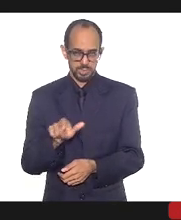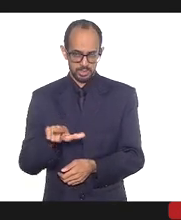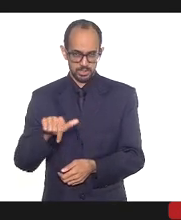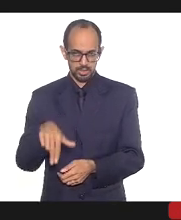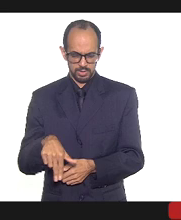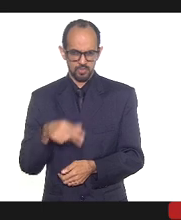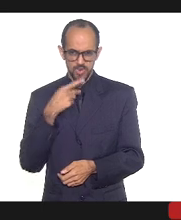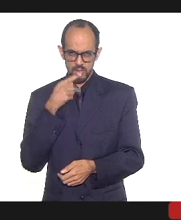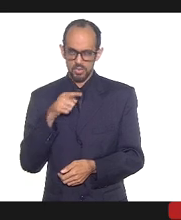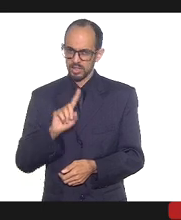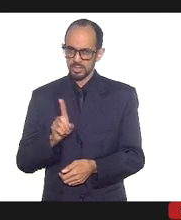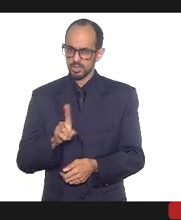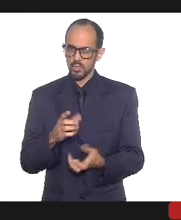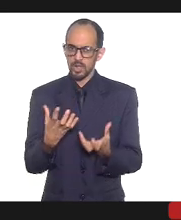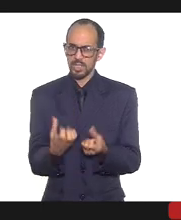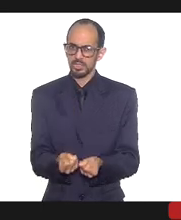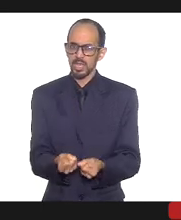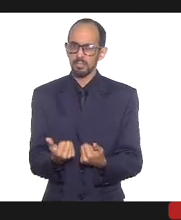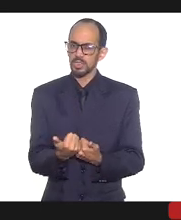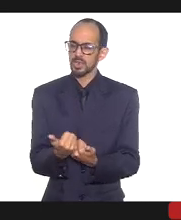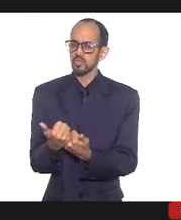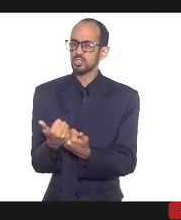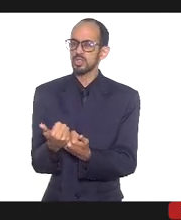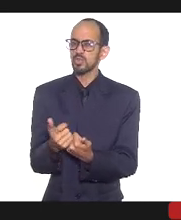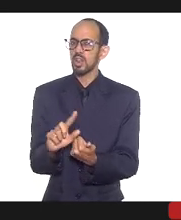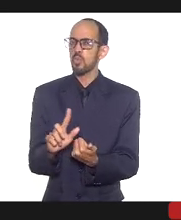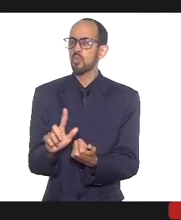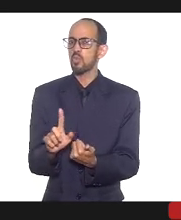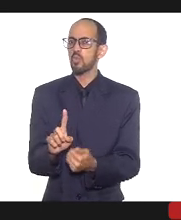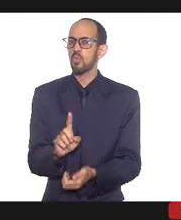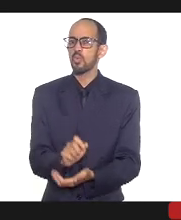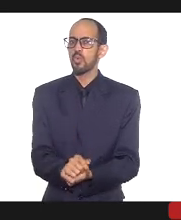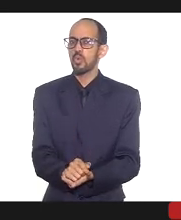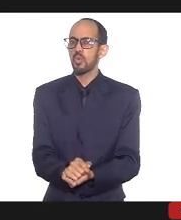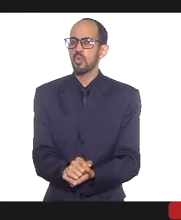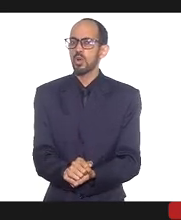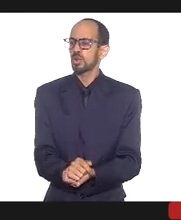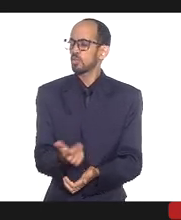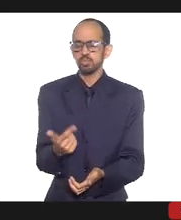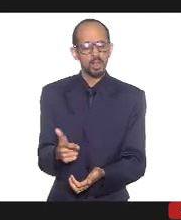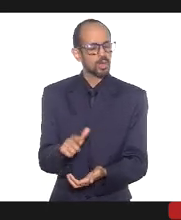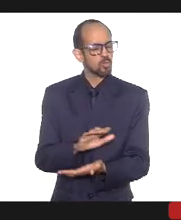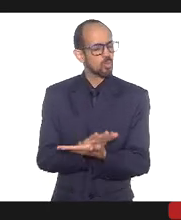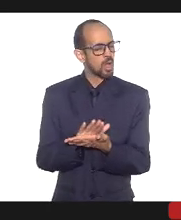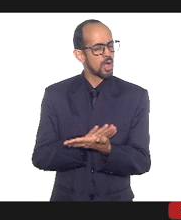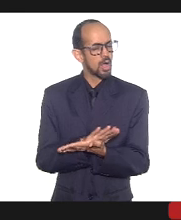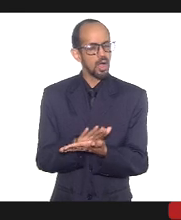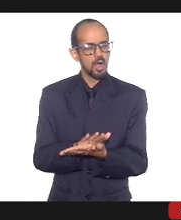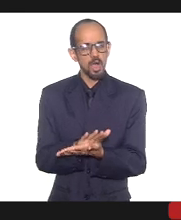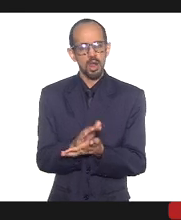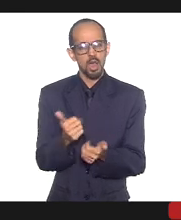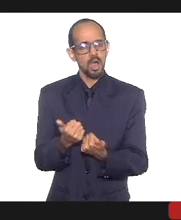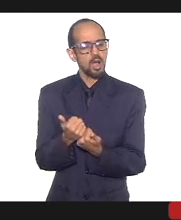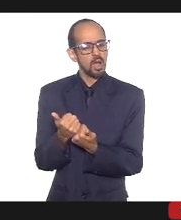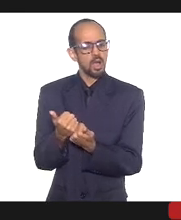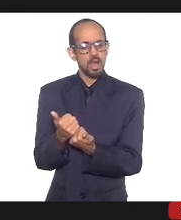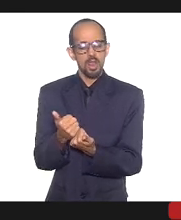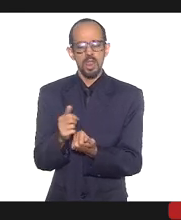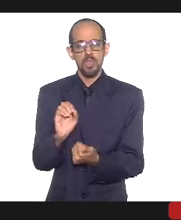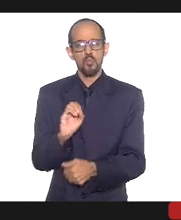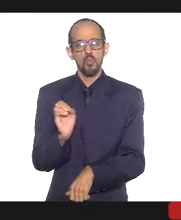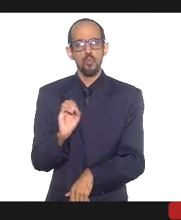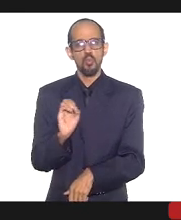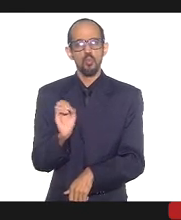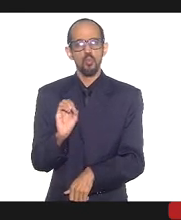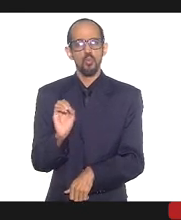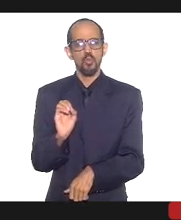eles não recebem esse auxílio, eles não recebem nenhum auxílio, médios, com todas as,